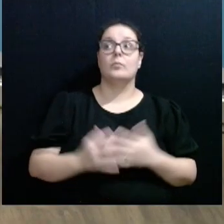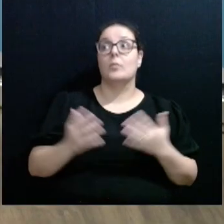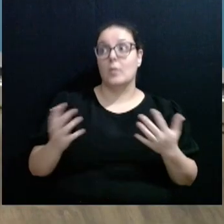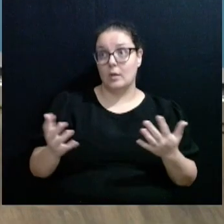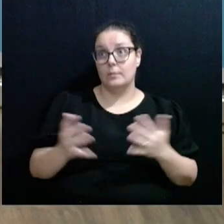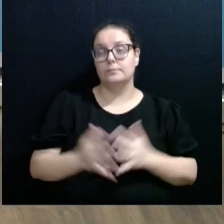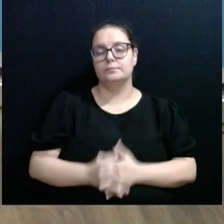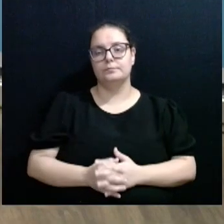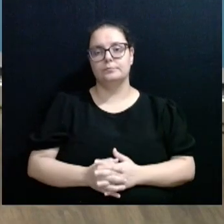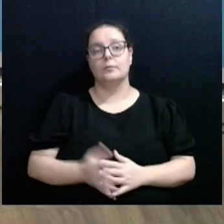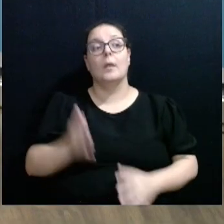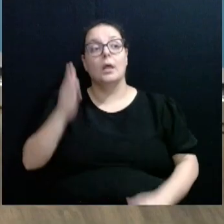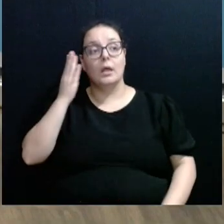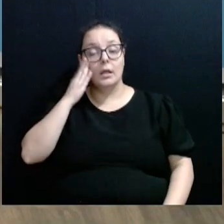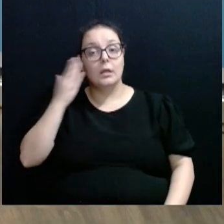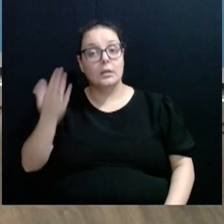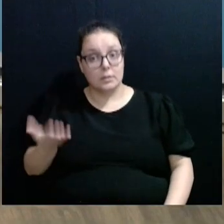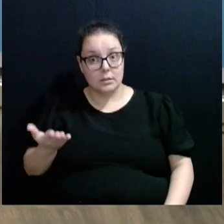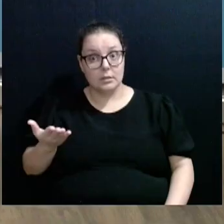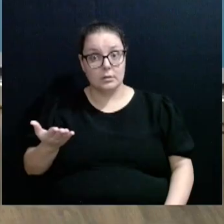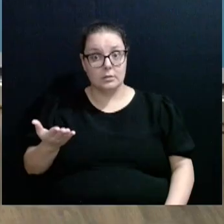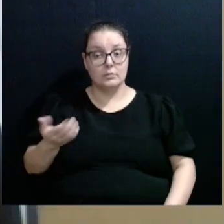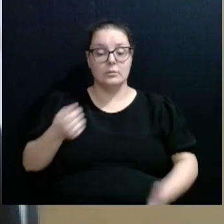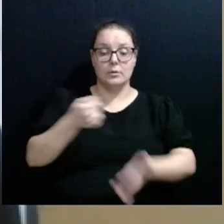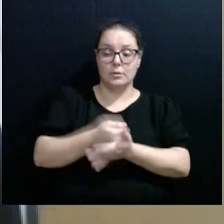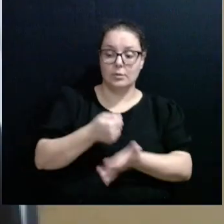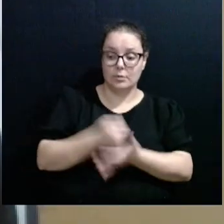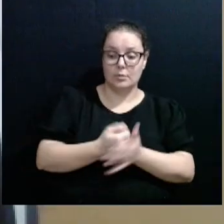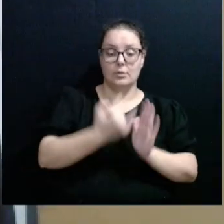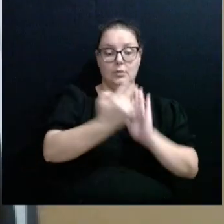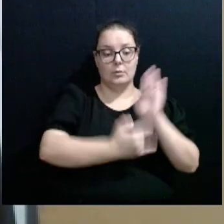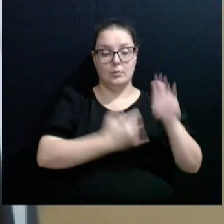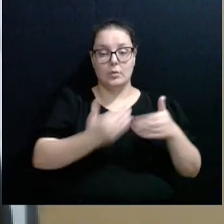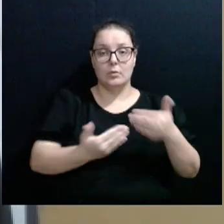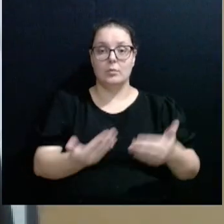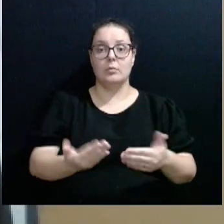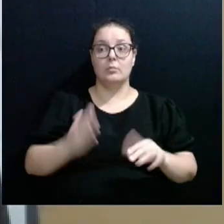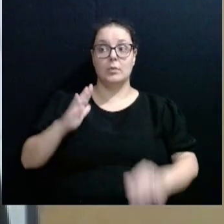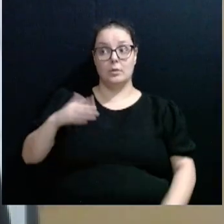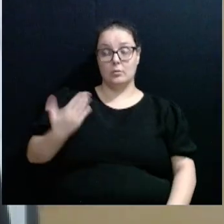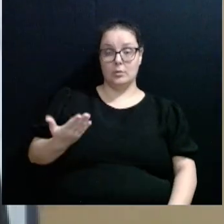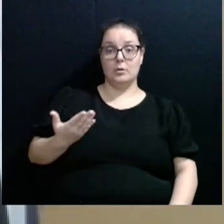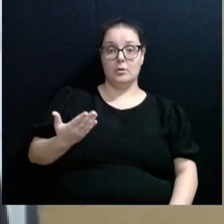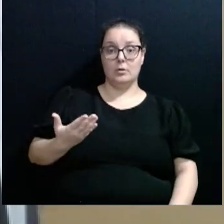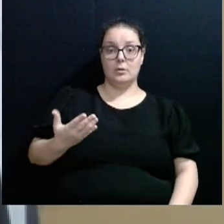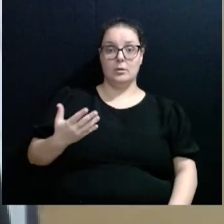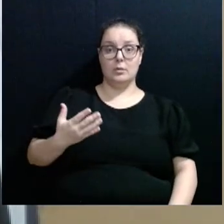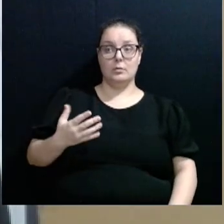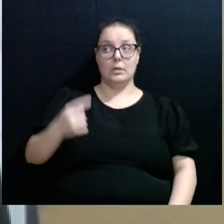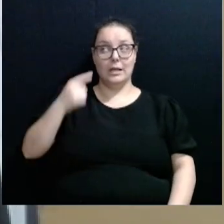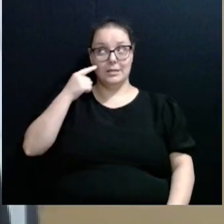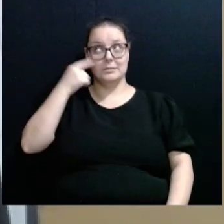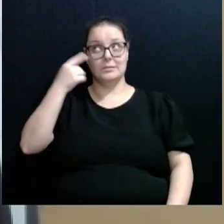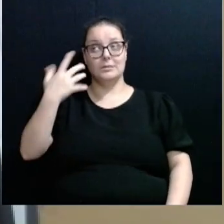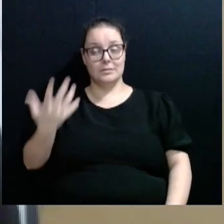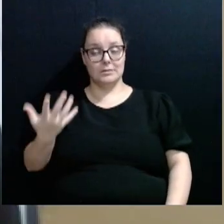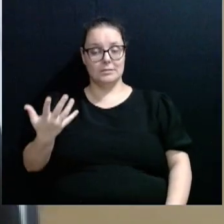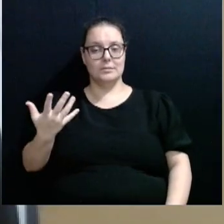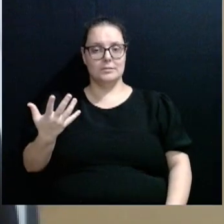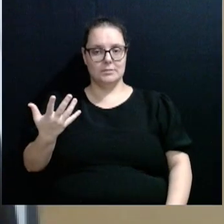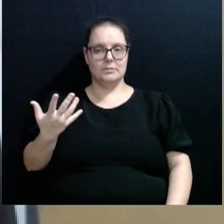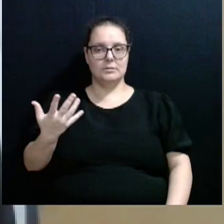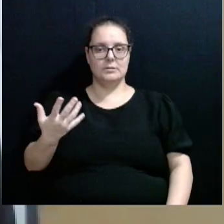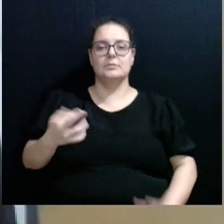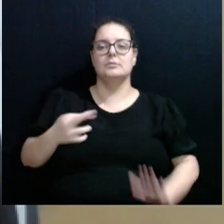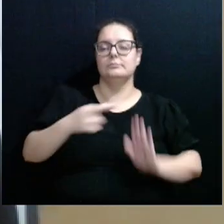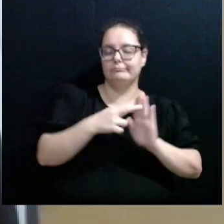Entendo que se chame de exigência burocrática, mas pelo menos quando se olha o espírito, né, e até os roteiros ali que a